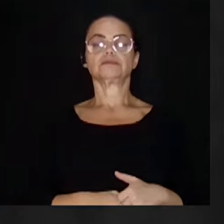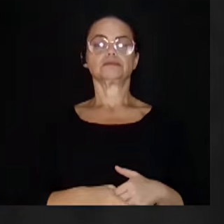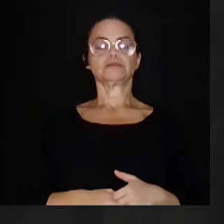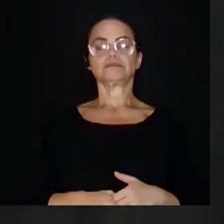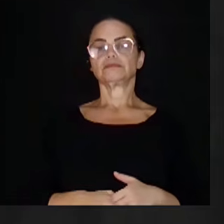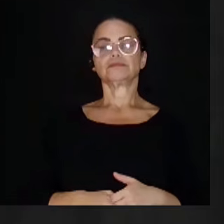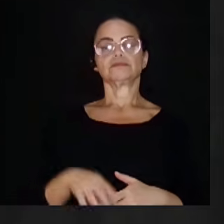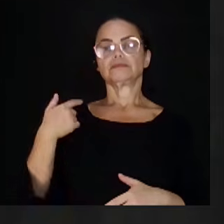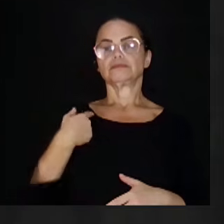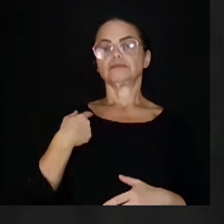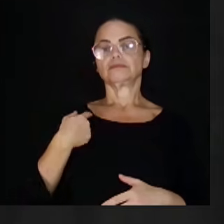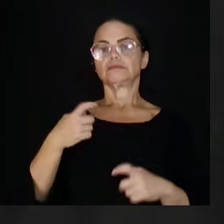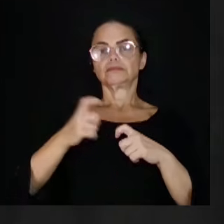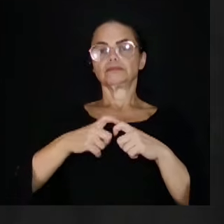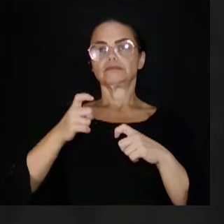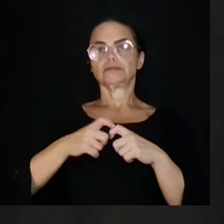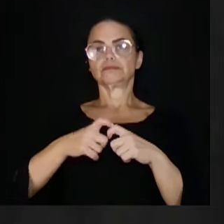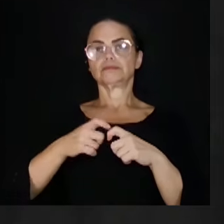medicina, mas é